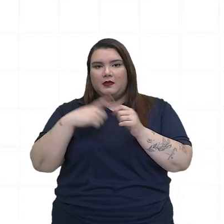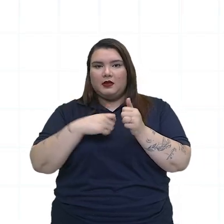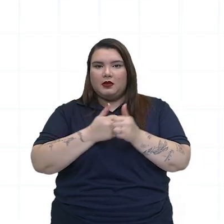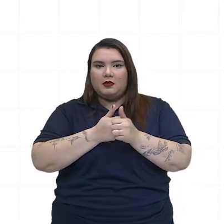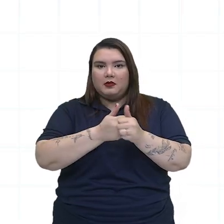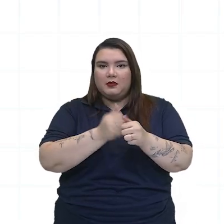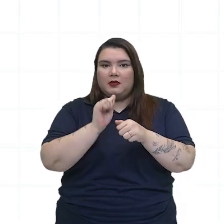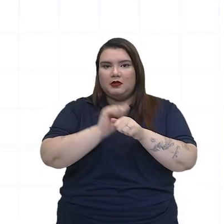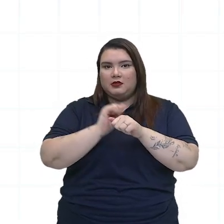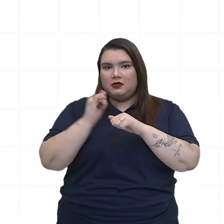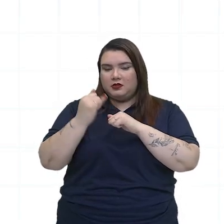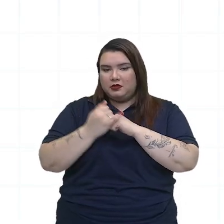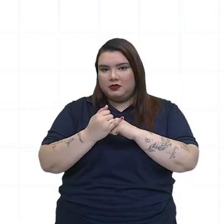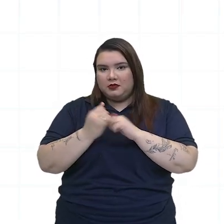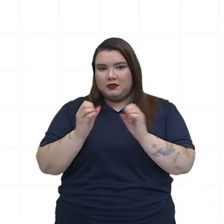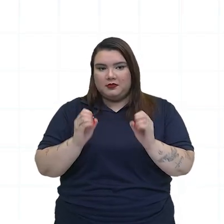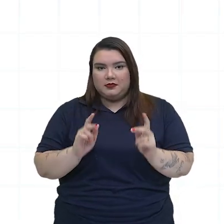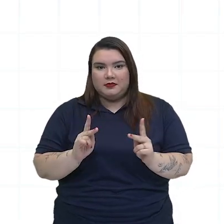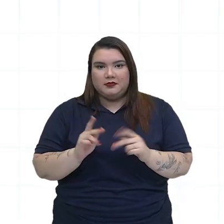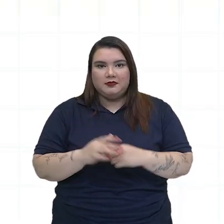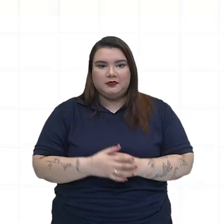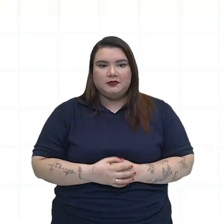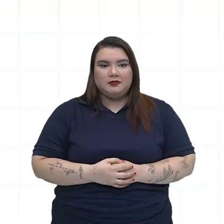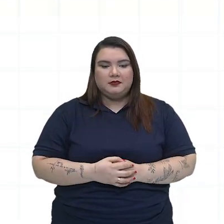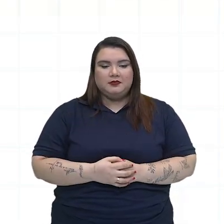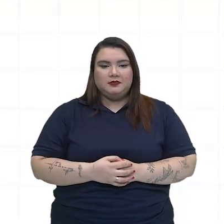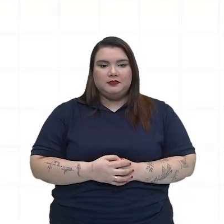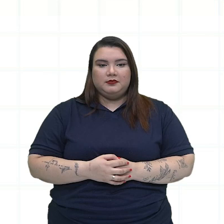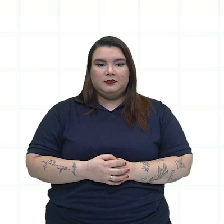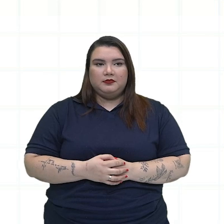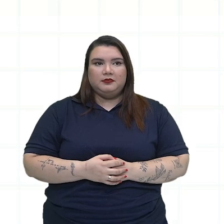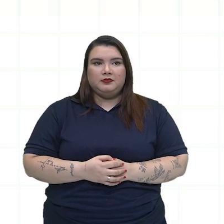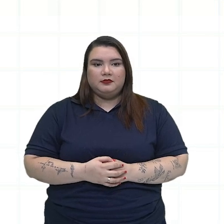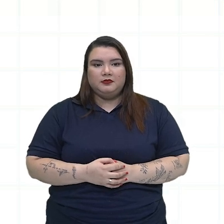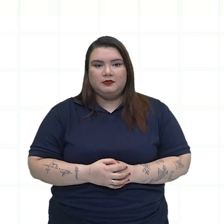meu adjetivo. Tem mais um